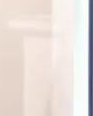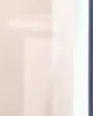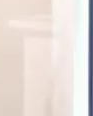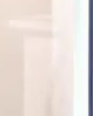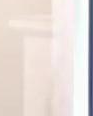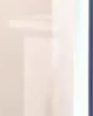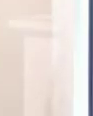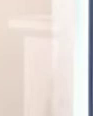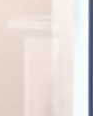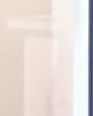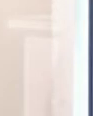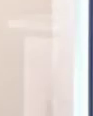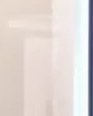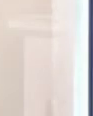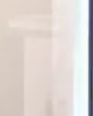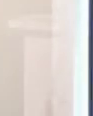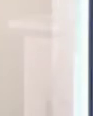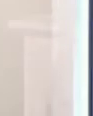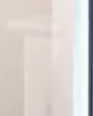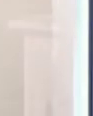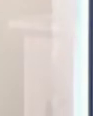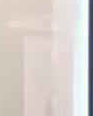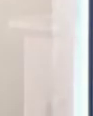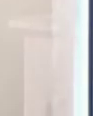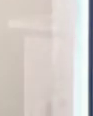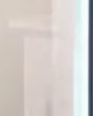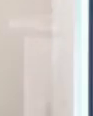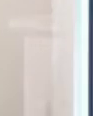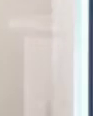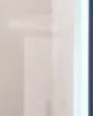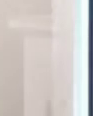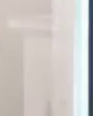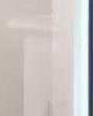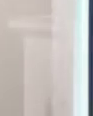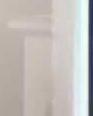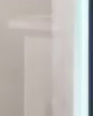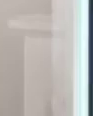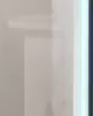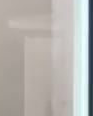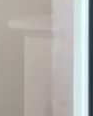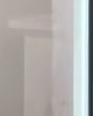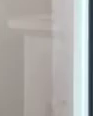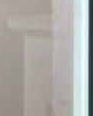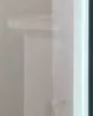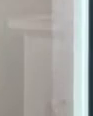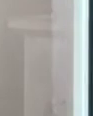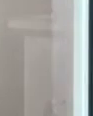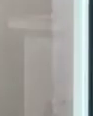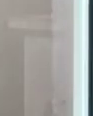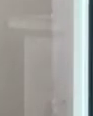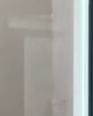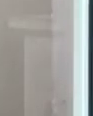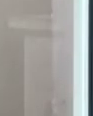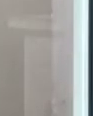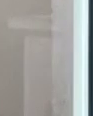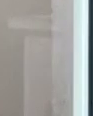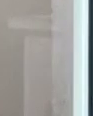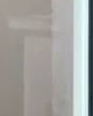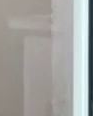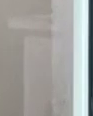relativas aos agentes comunitários de saúde. E foi feito todo um levantamento por parte da Secretaria. Eu queria